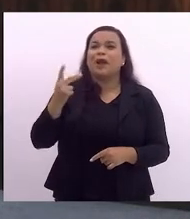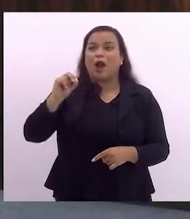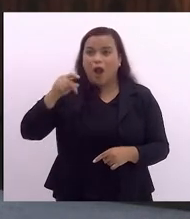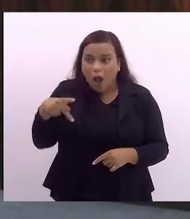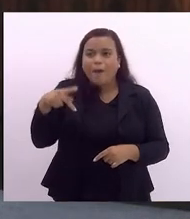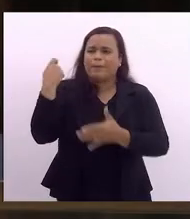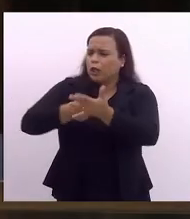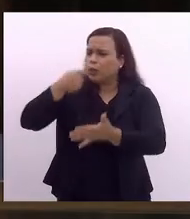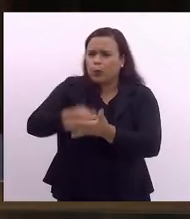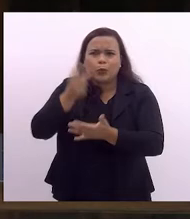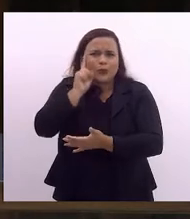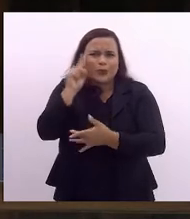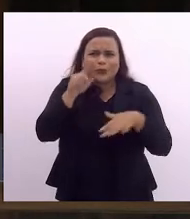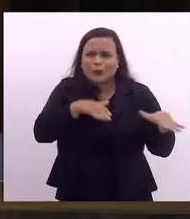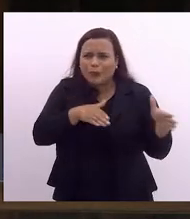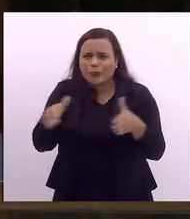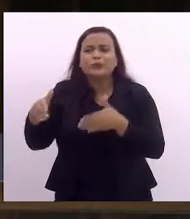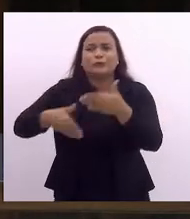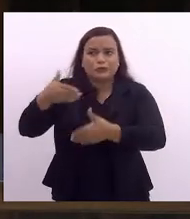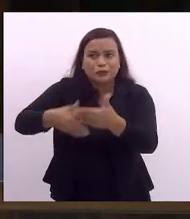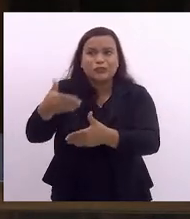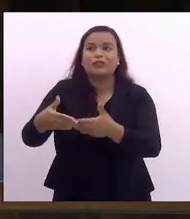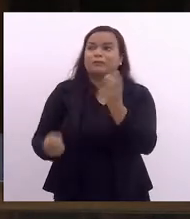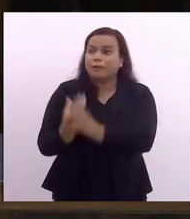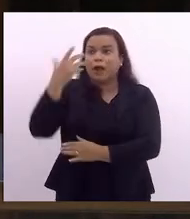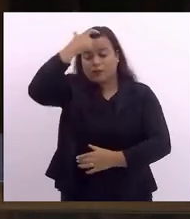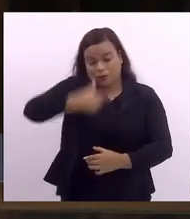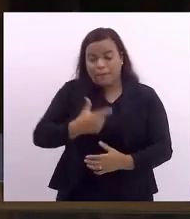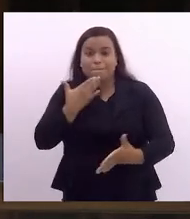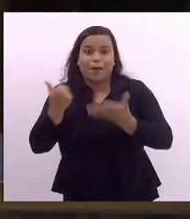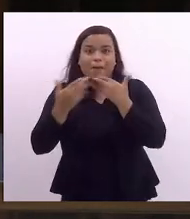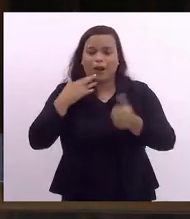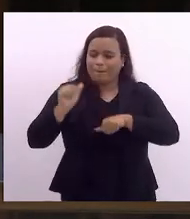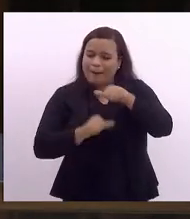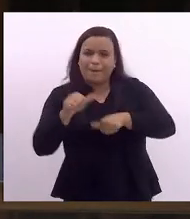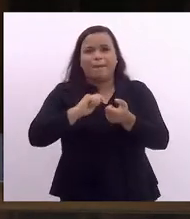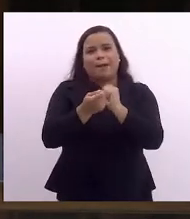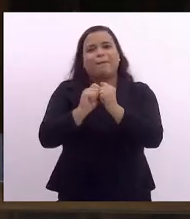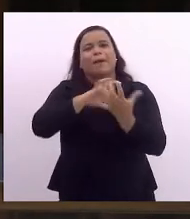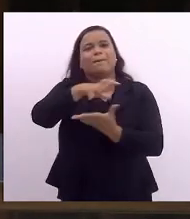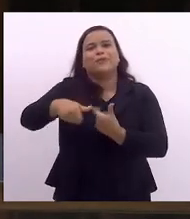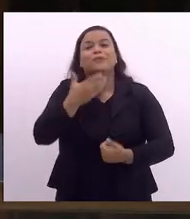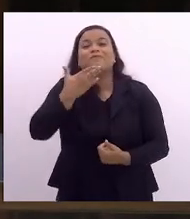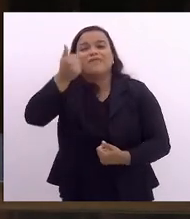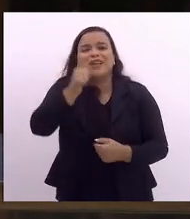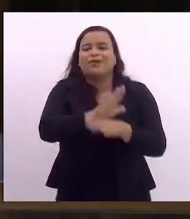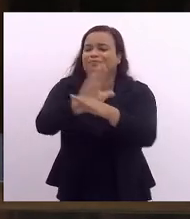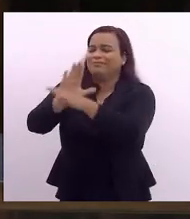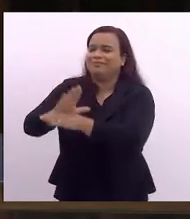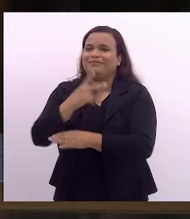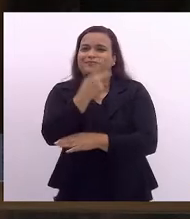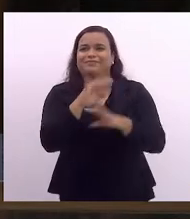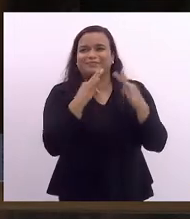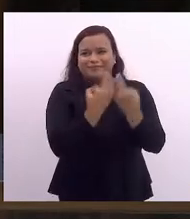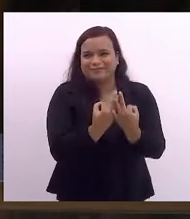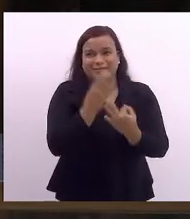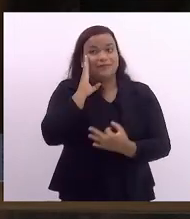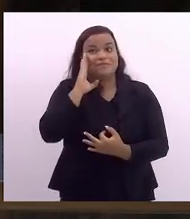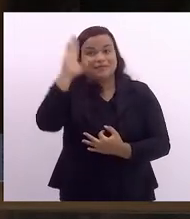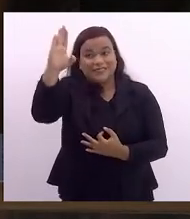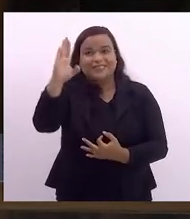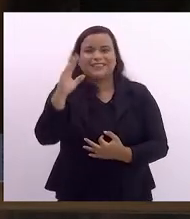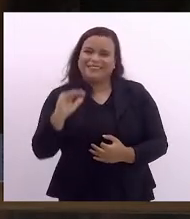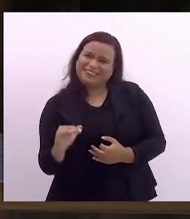se construindo, né? Se construindo como um sujeito melhor para construir um mundo melhor para os seus, especialmente para a